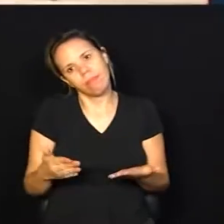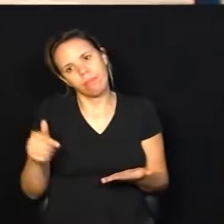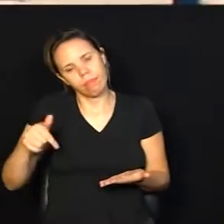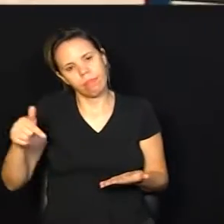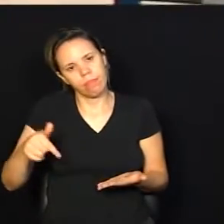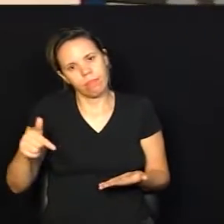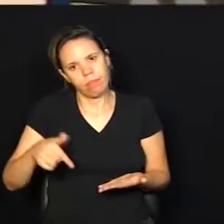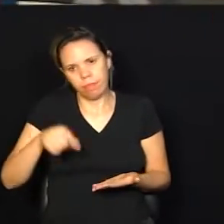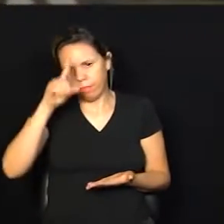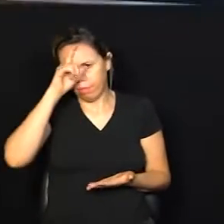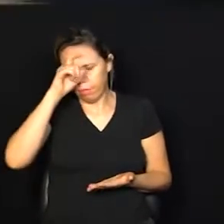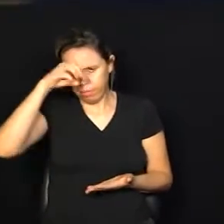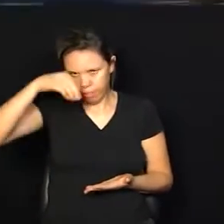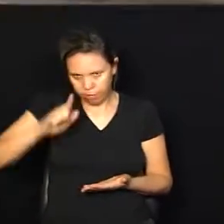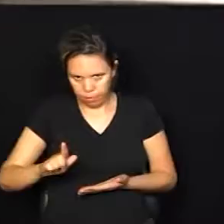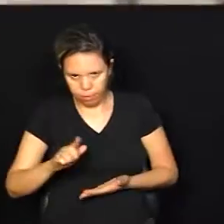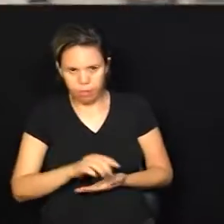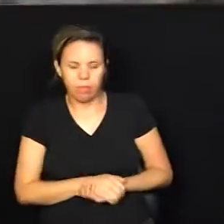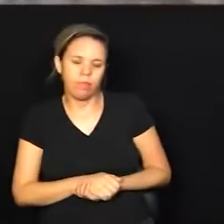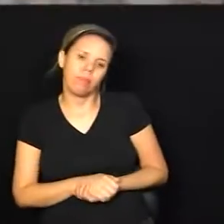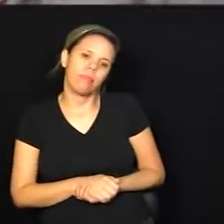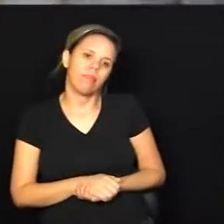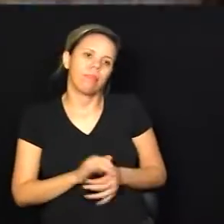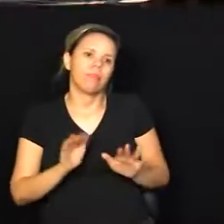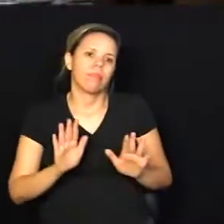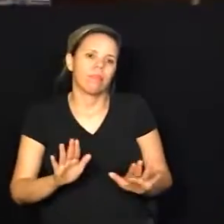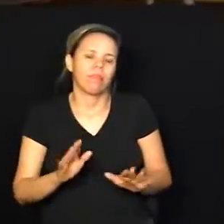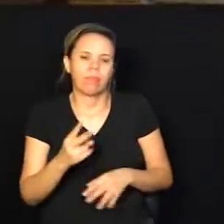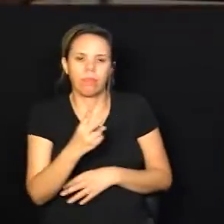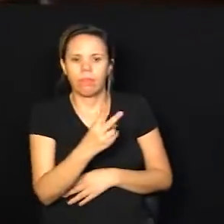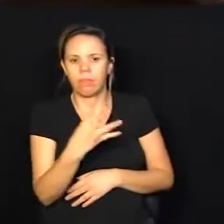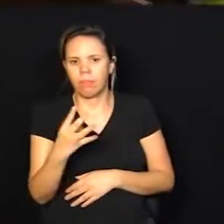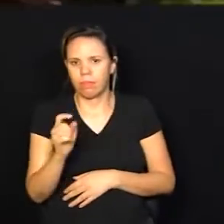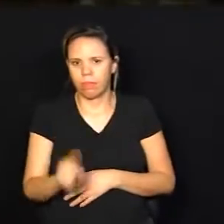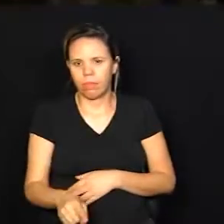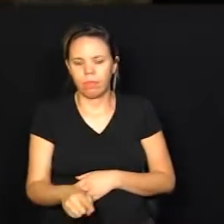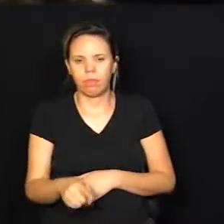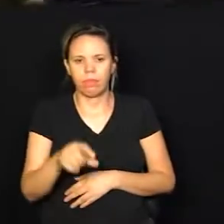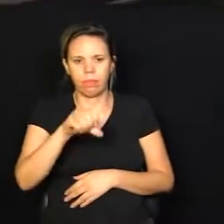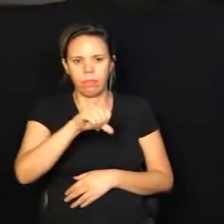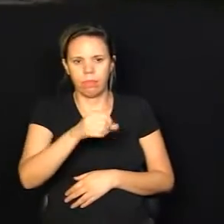saúde começou aqui pelo Hospital Mário Gatti. Mas as